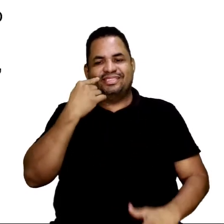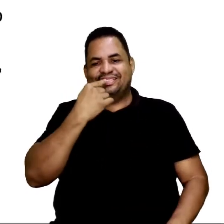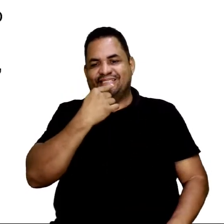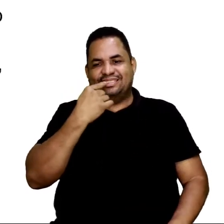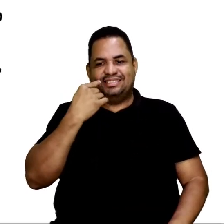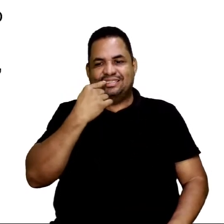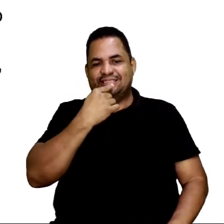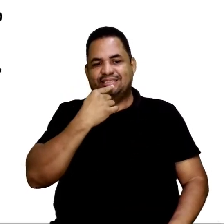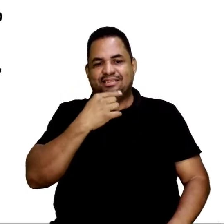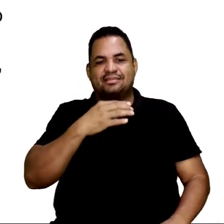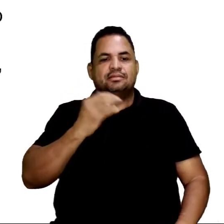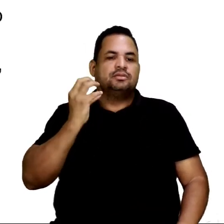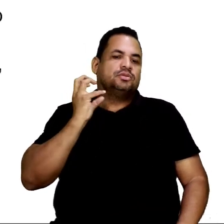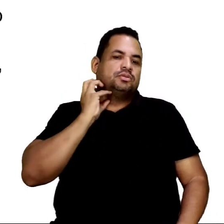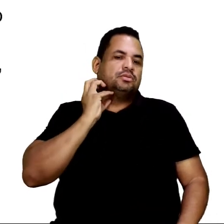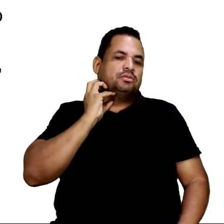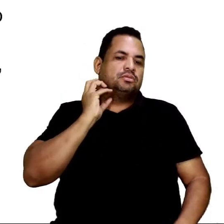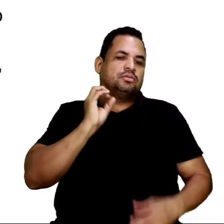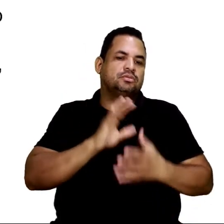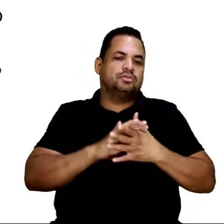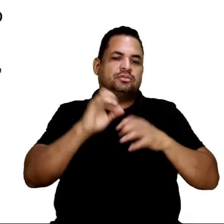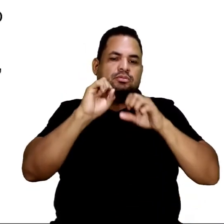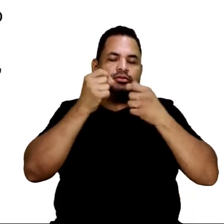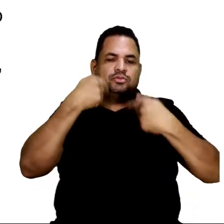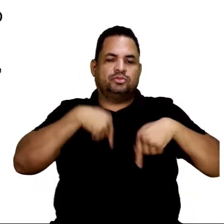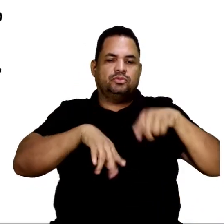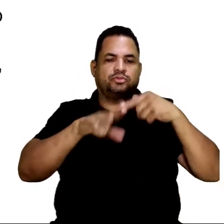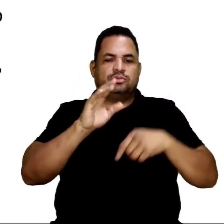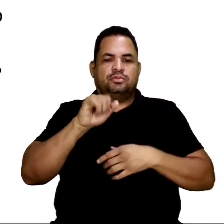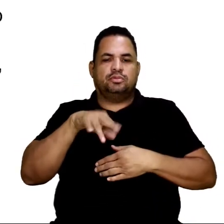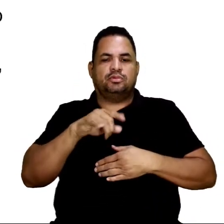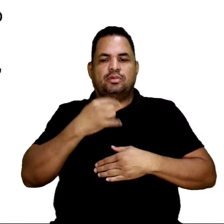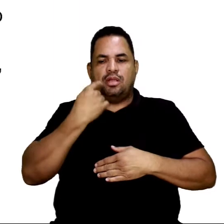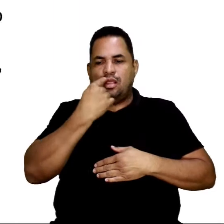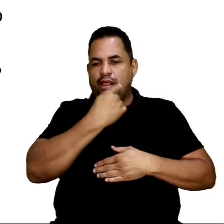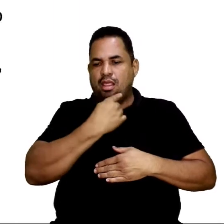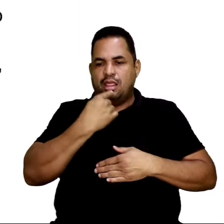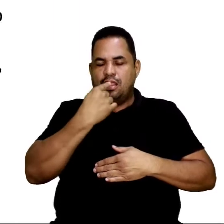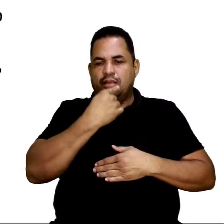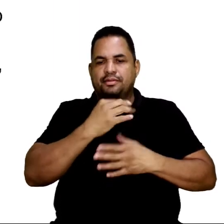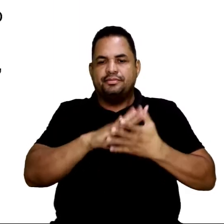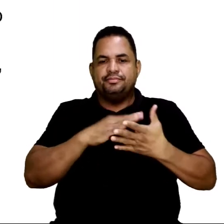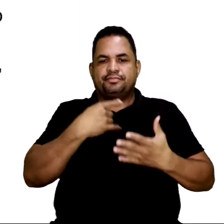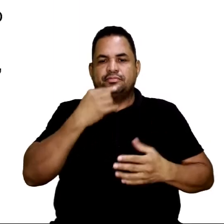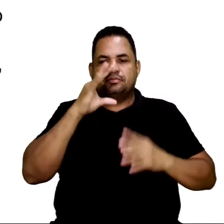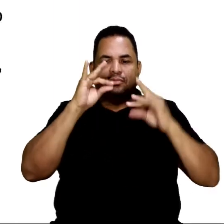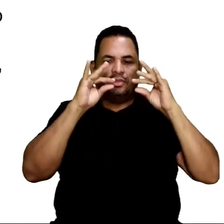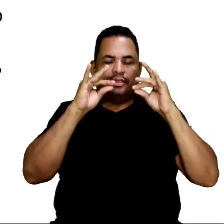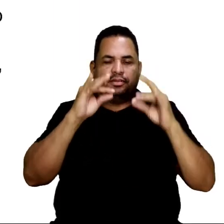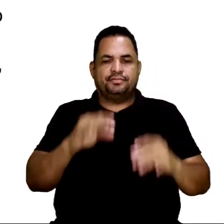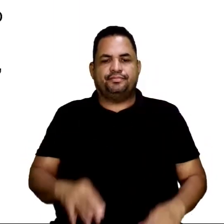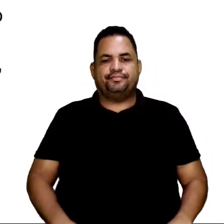e glândulas do sistema nervoso e salivares. Lembra que ele vai formar ali o tubo neural? Por isso ali as glândulas do